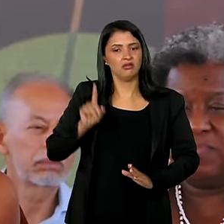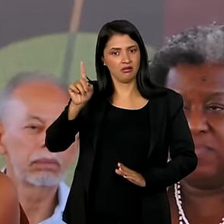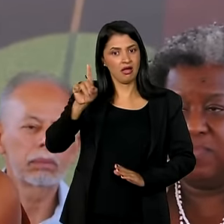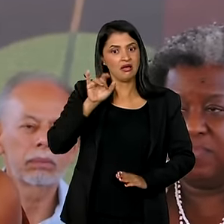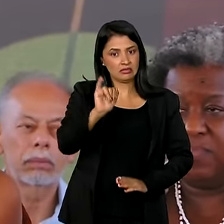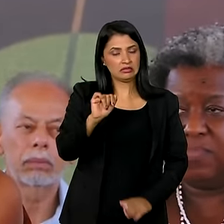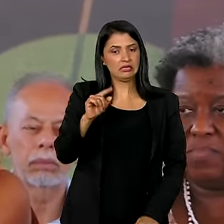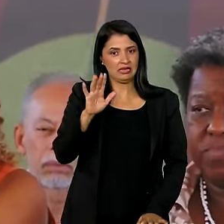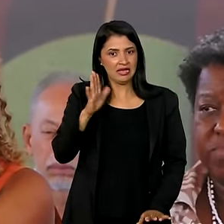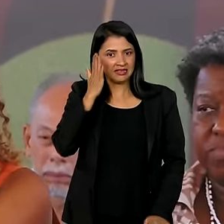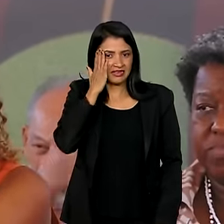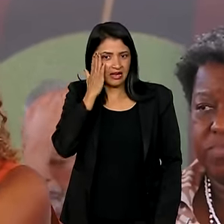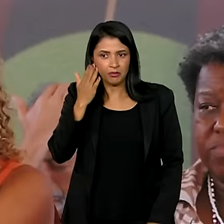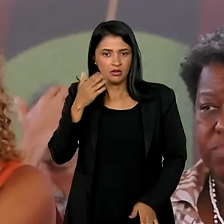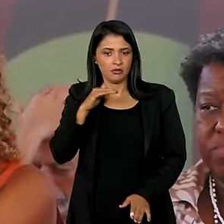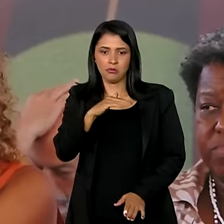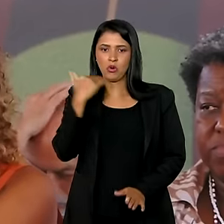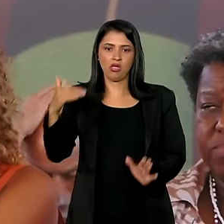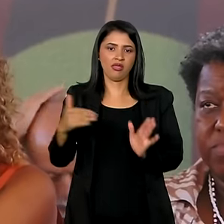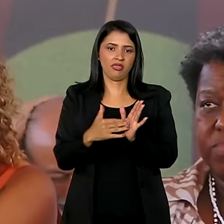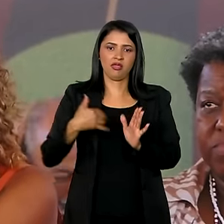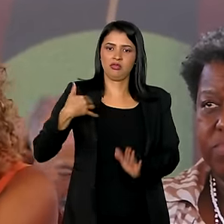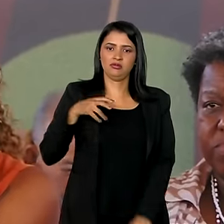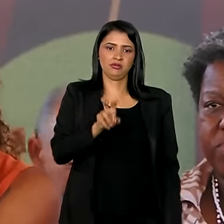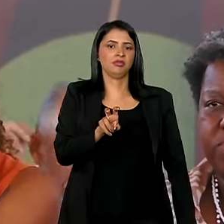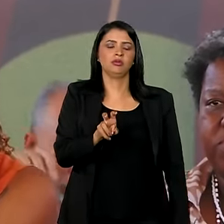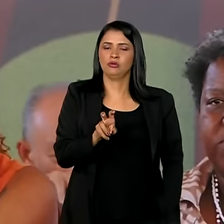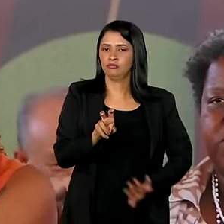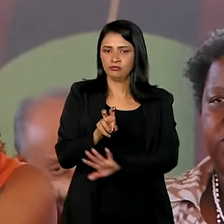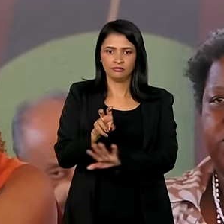gente, sabe, não morrer até 5 anos